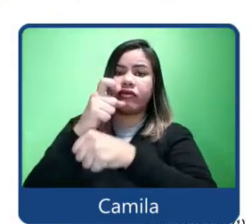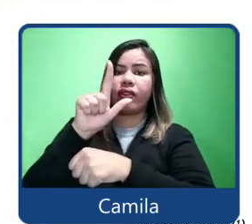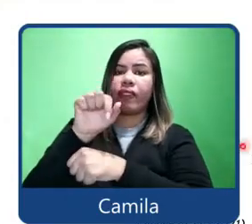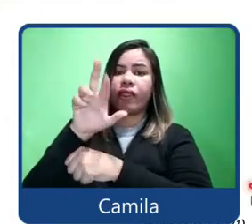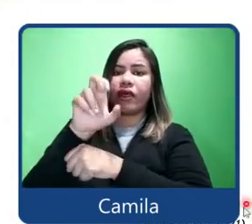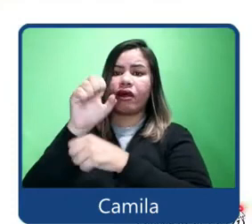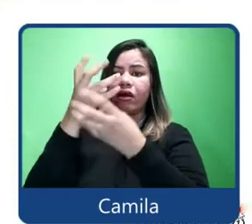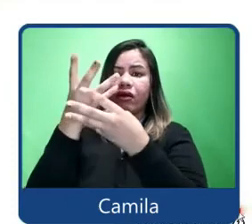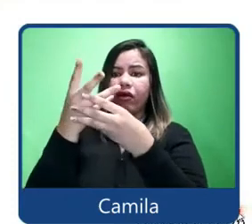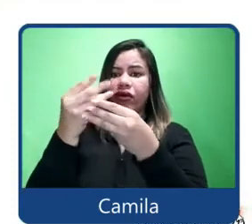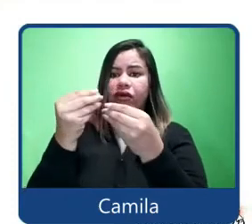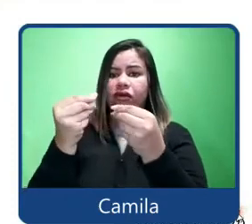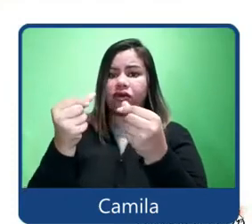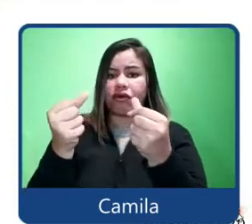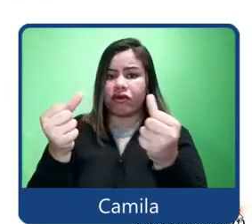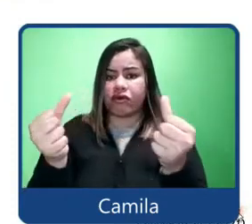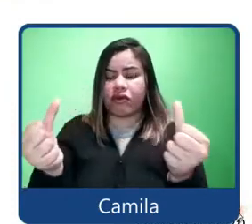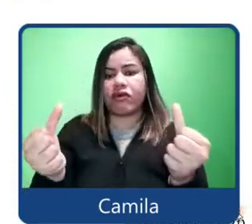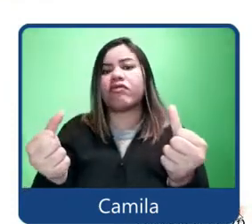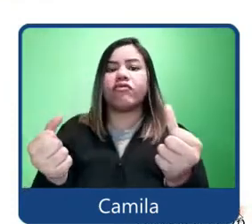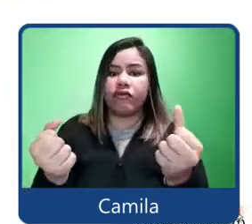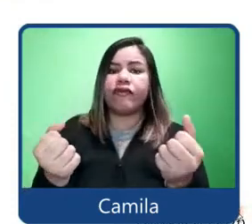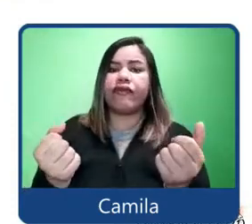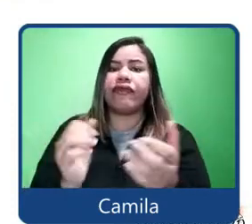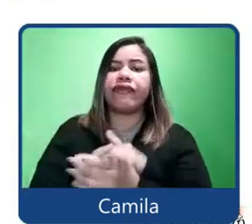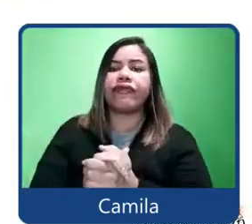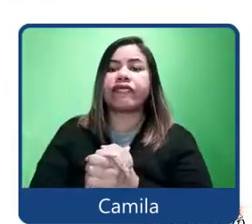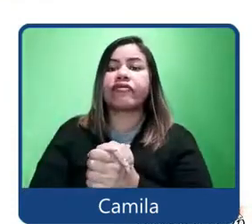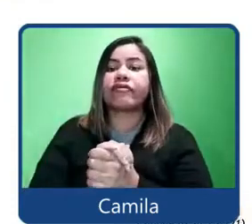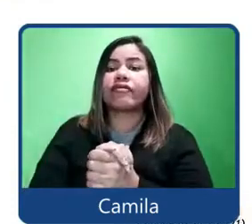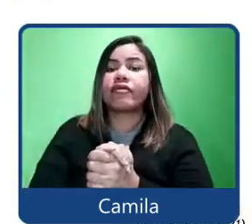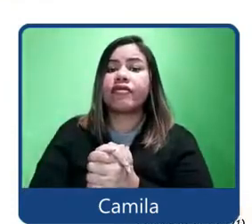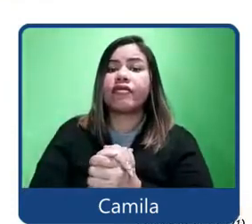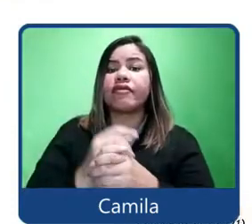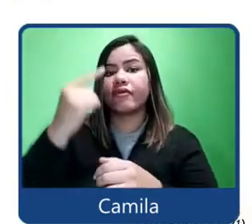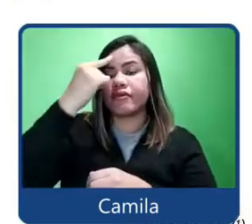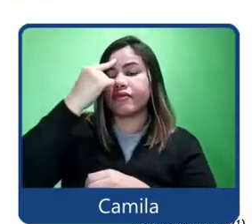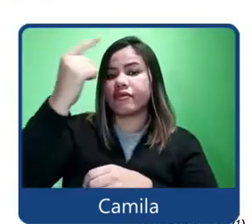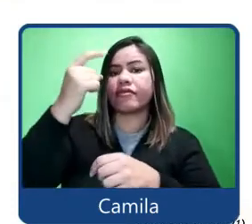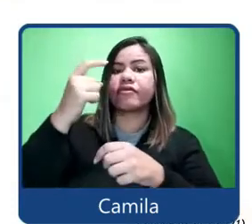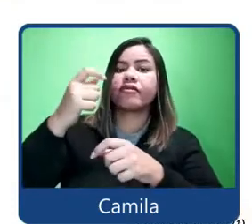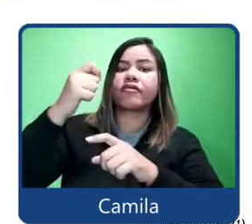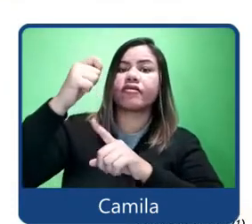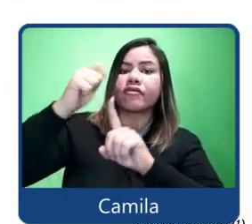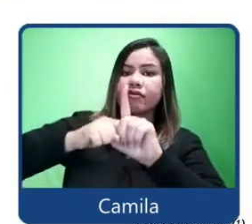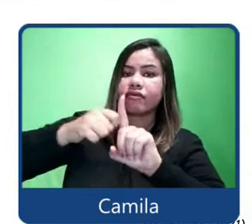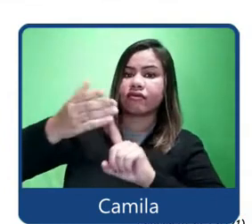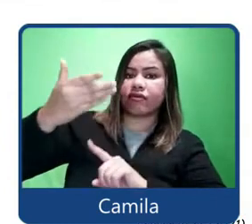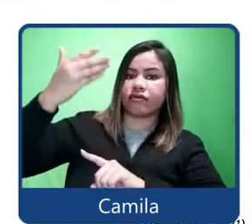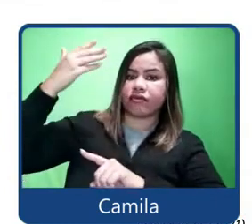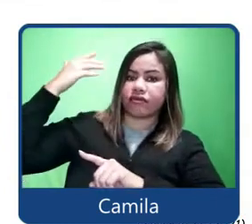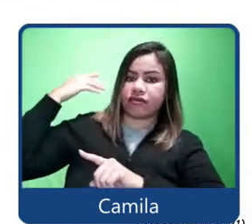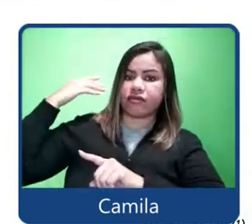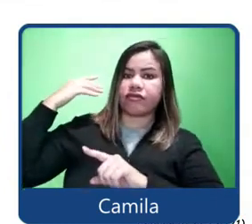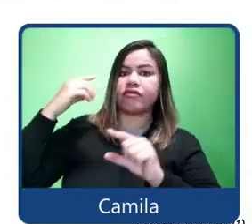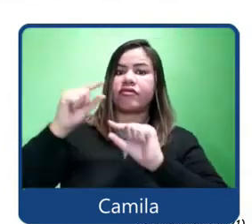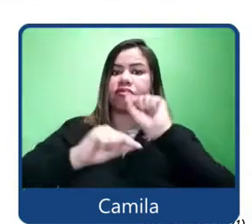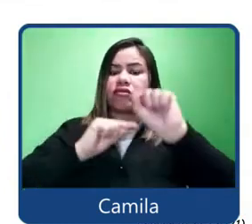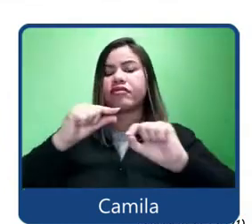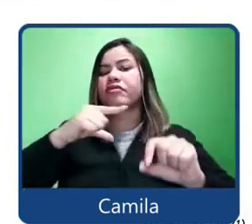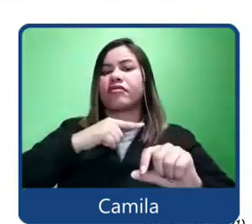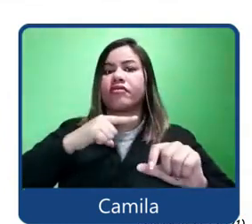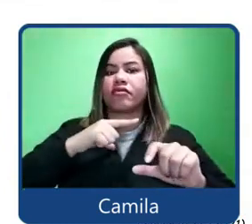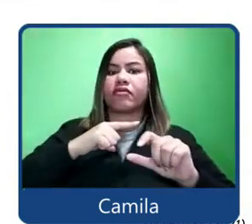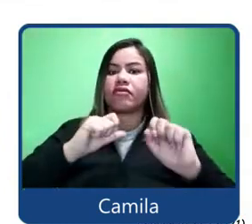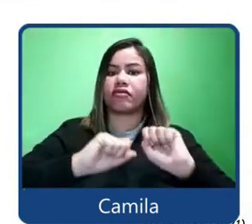que neste ano, em poucos meses atrás, foi publicado um paper muito importante que dá conta